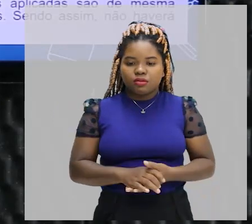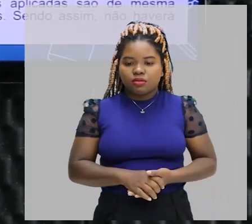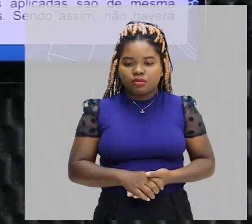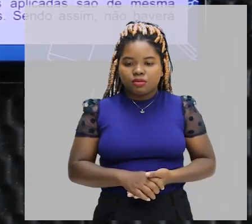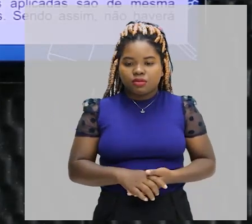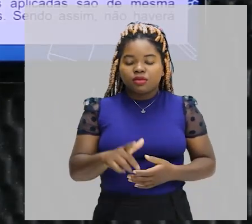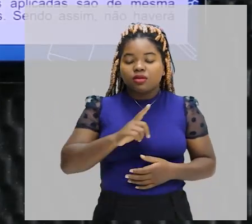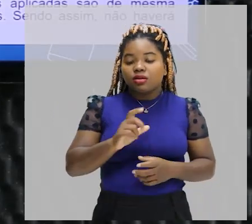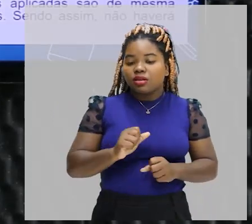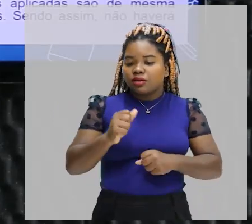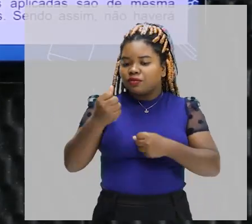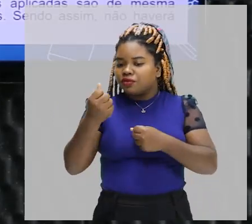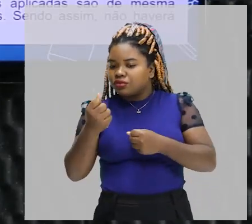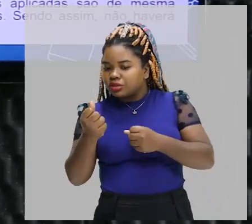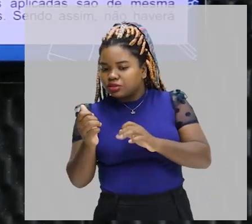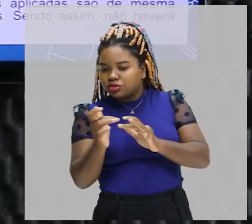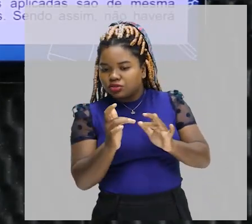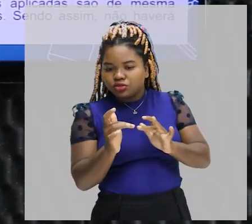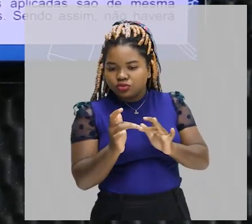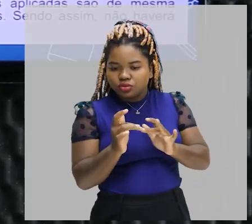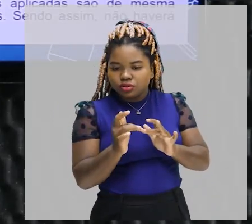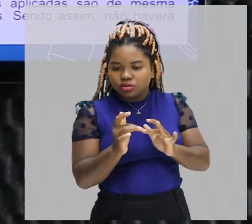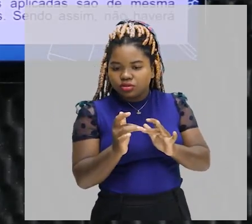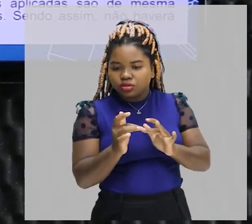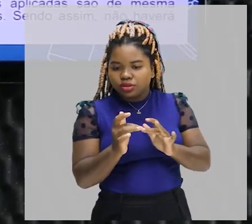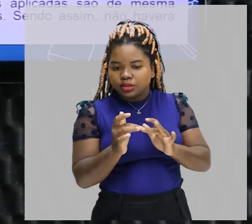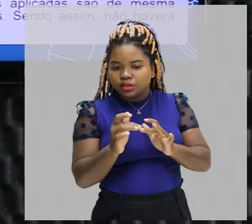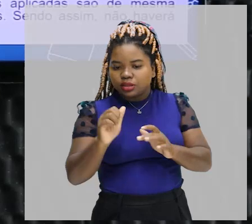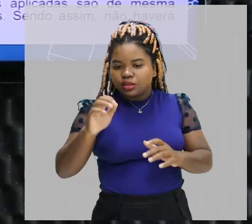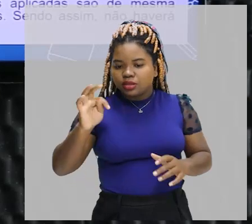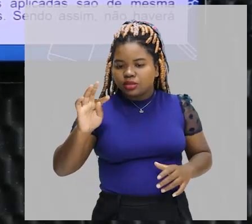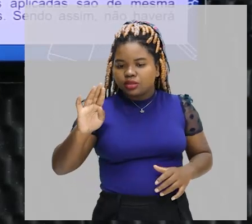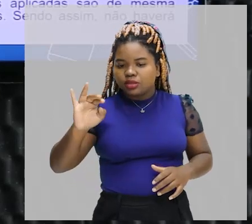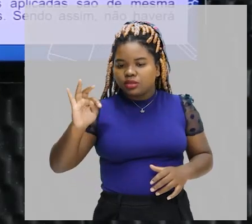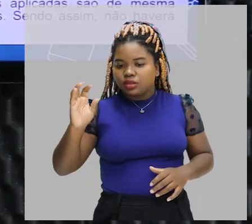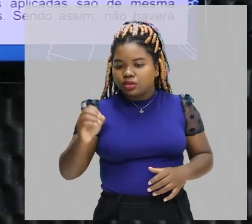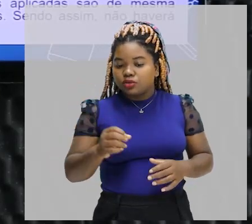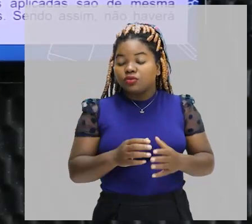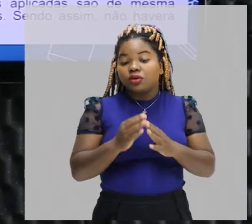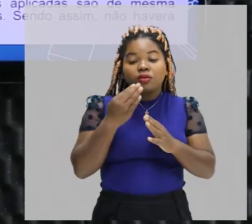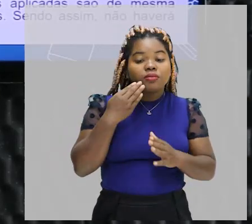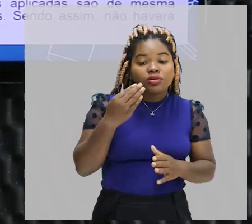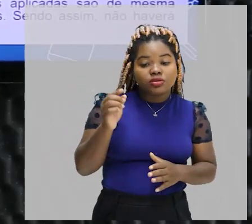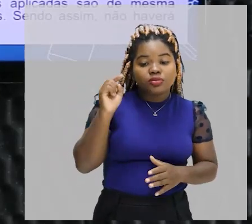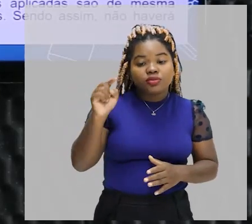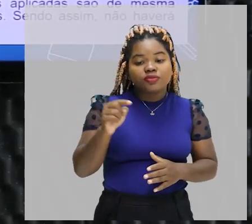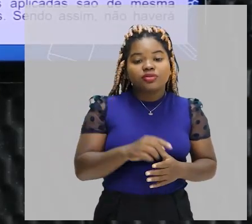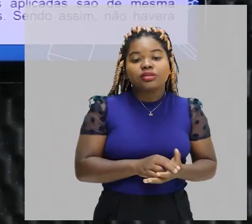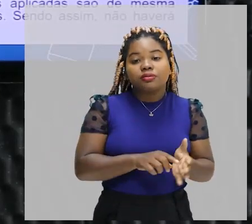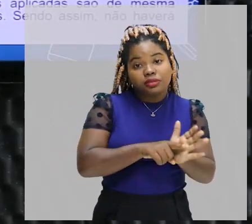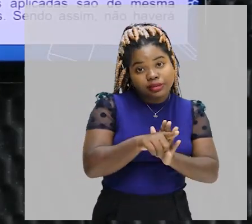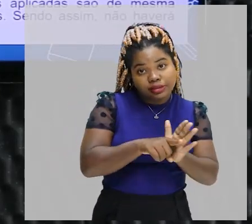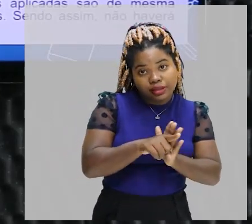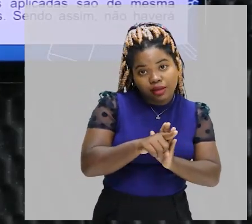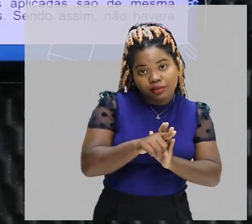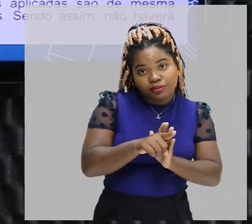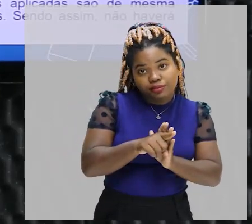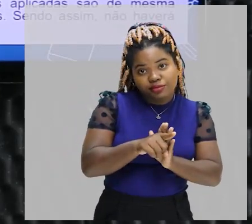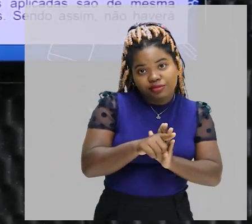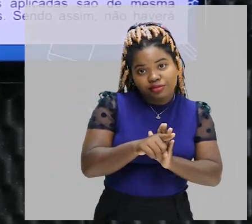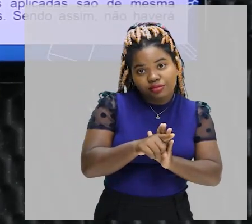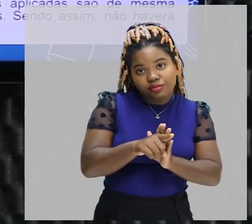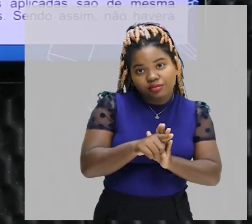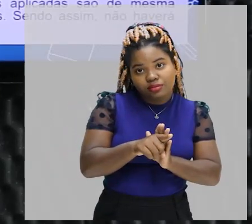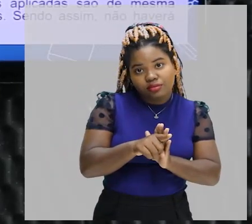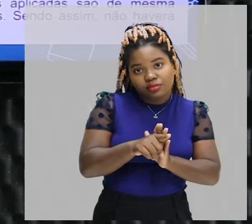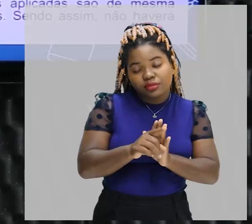força de atrito, eu pedi que vocês dessem uma pesquisada, já que na última aula não deu tempo de a gente falar, tá certo? A força de